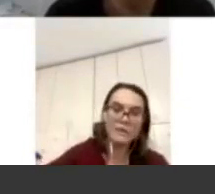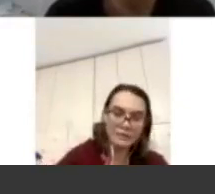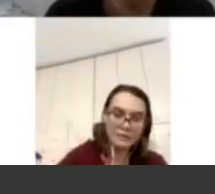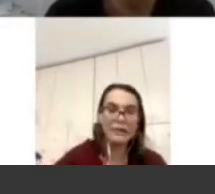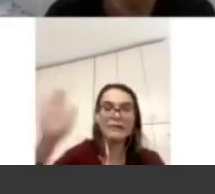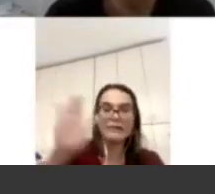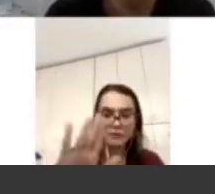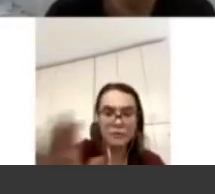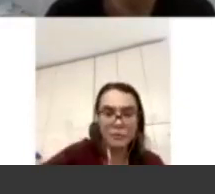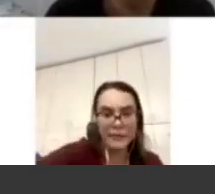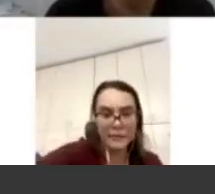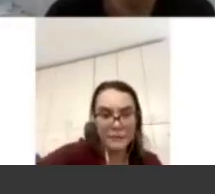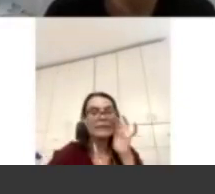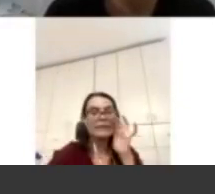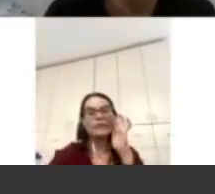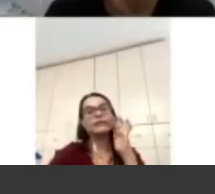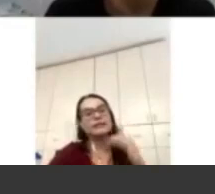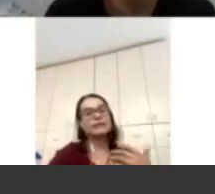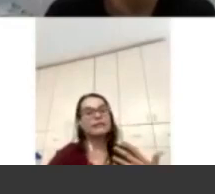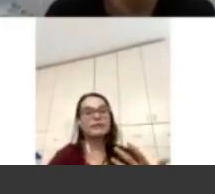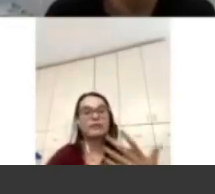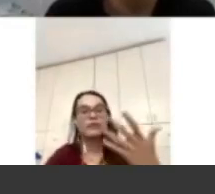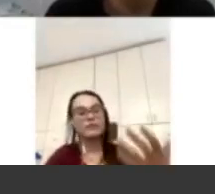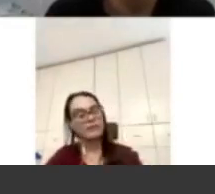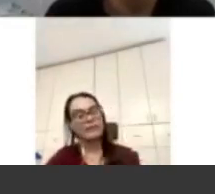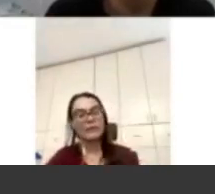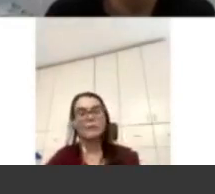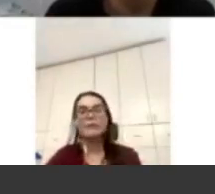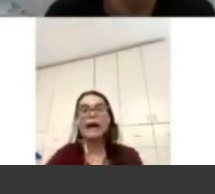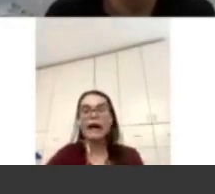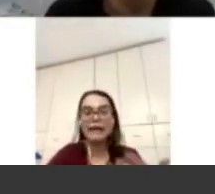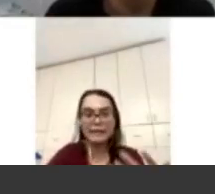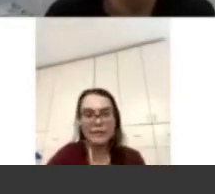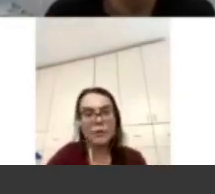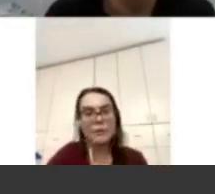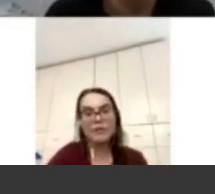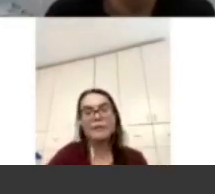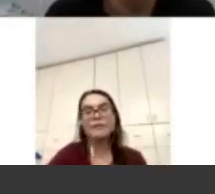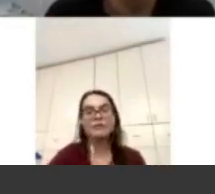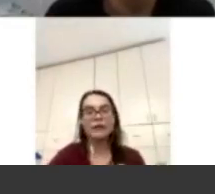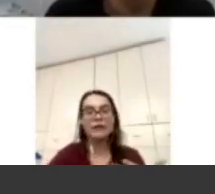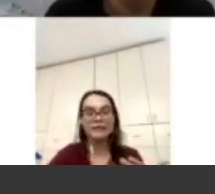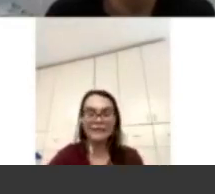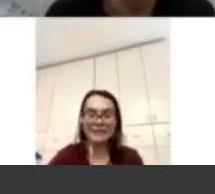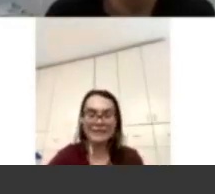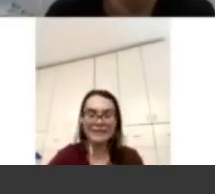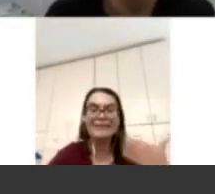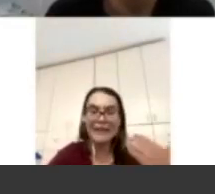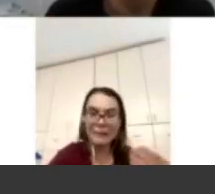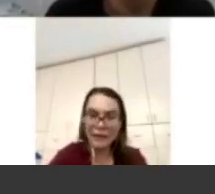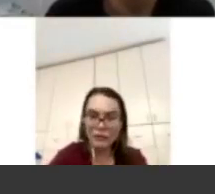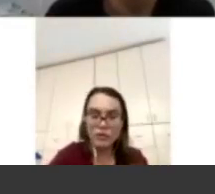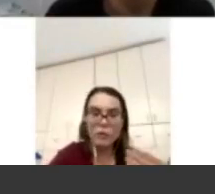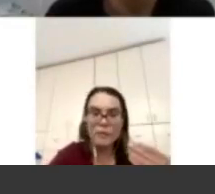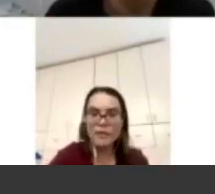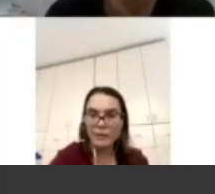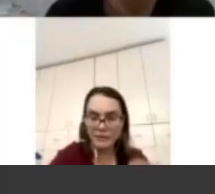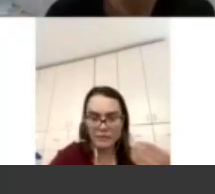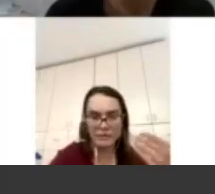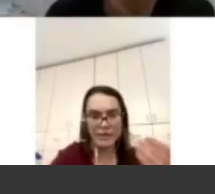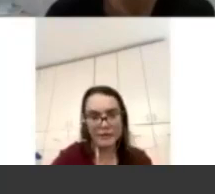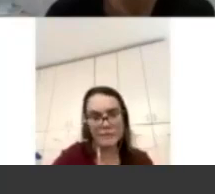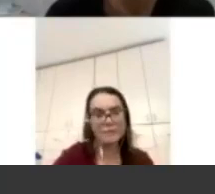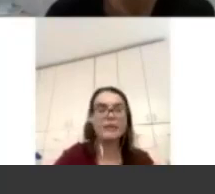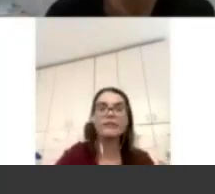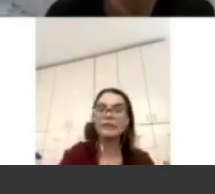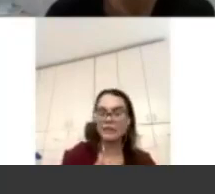pode prescrever dentro do PAC. Dentro dessas intervenções no sistema, além desse compartilhamento de tarefas, desse treinamento de compartilhamento